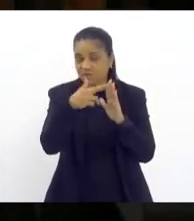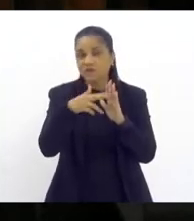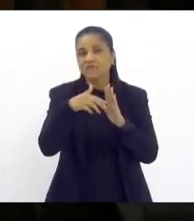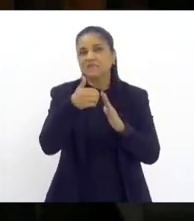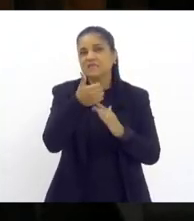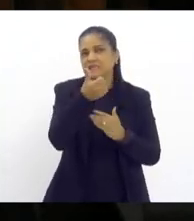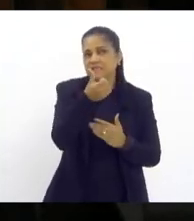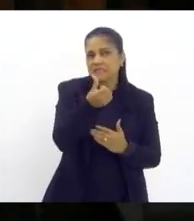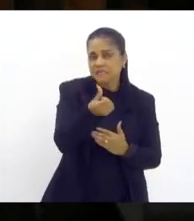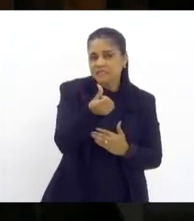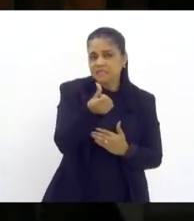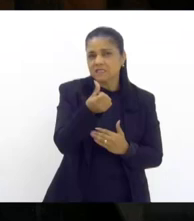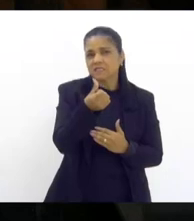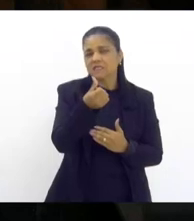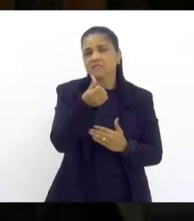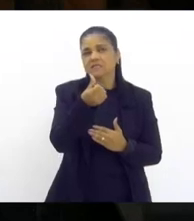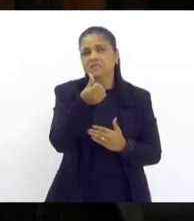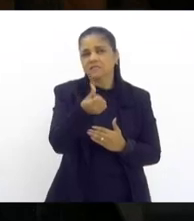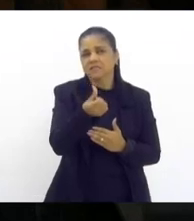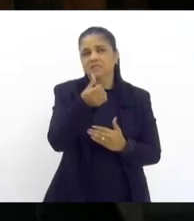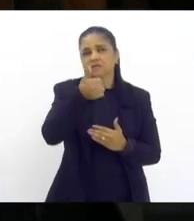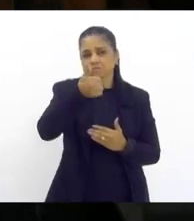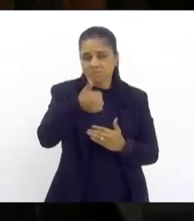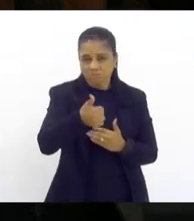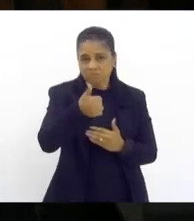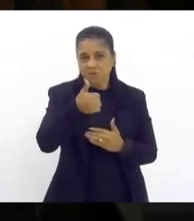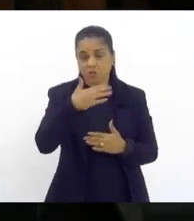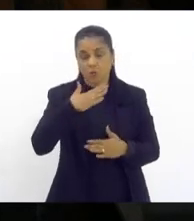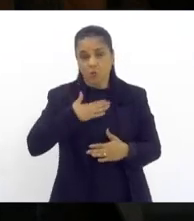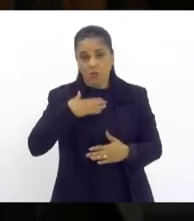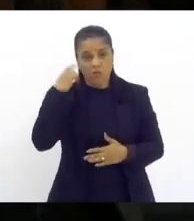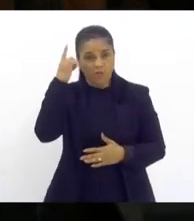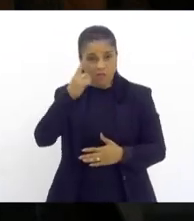71º deputado ouvisse.